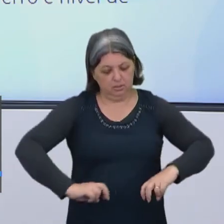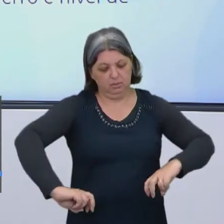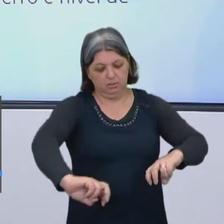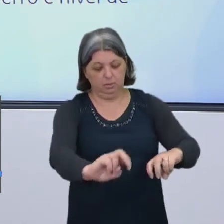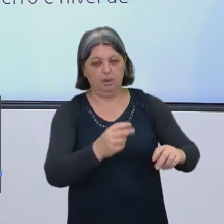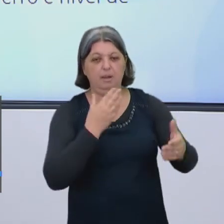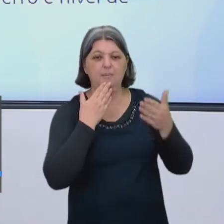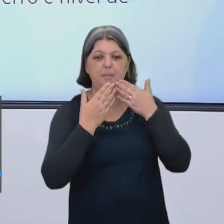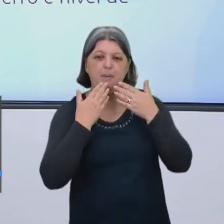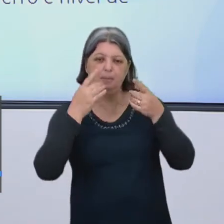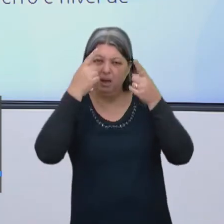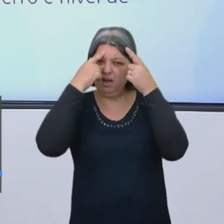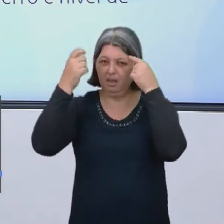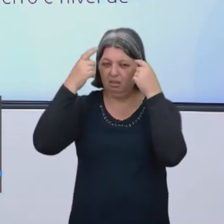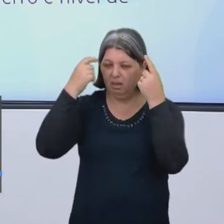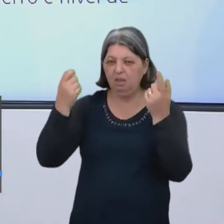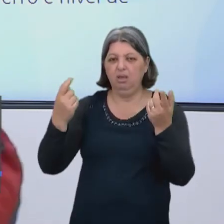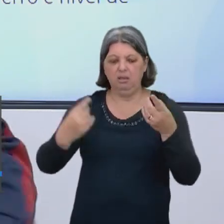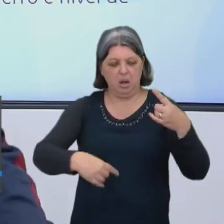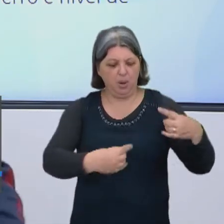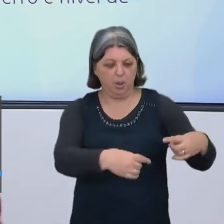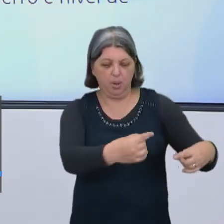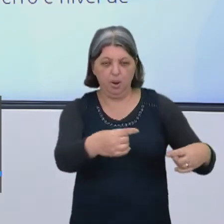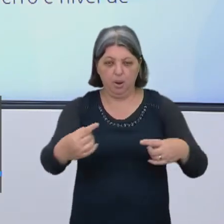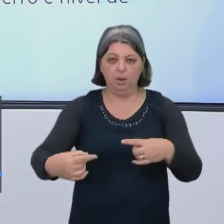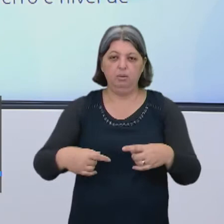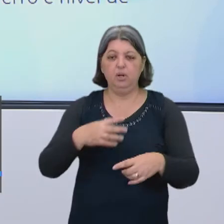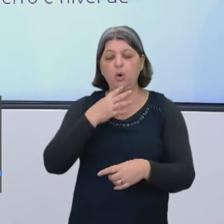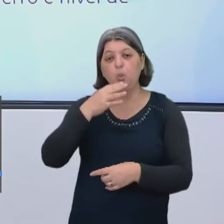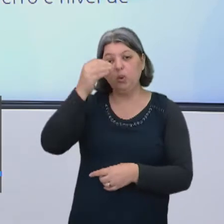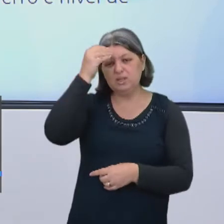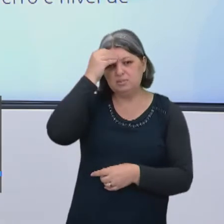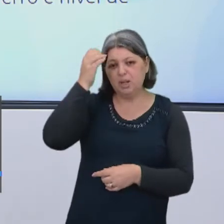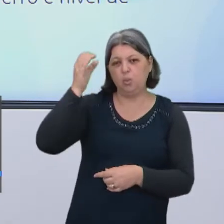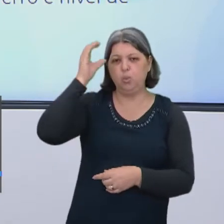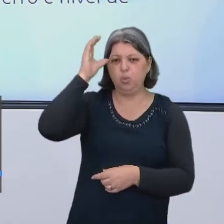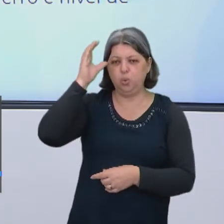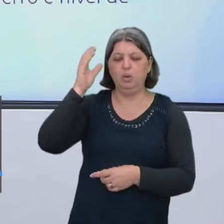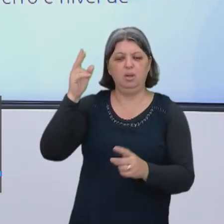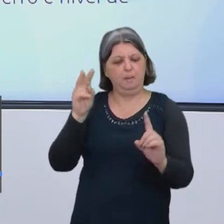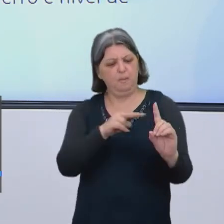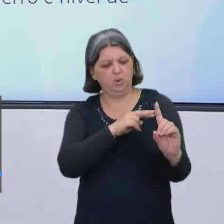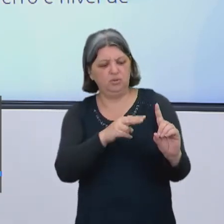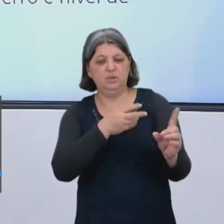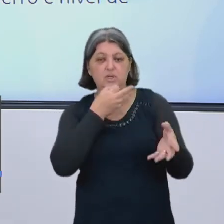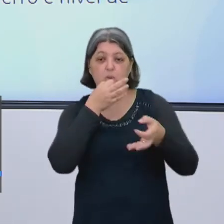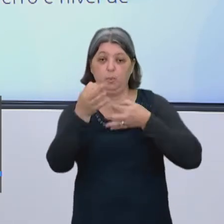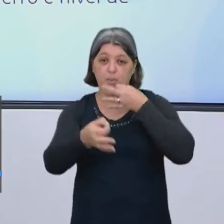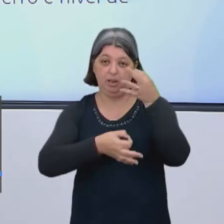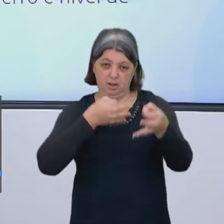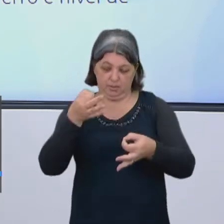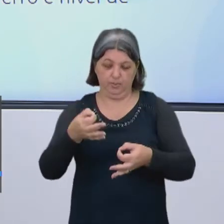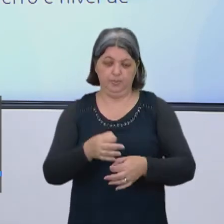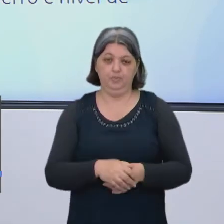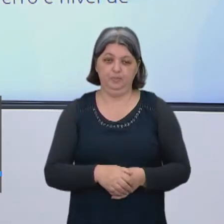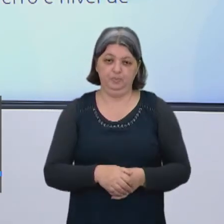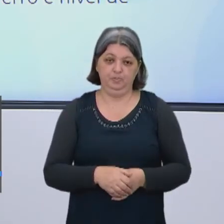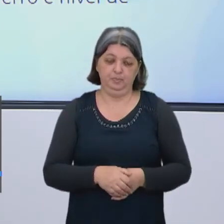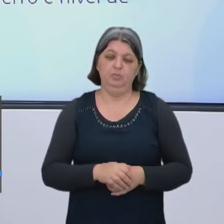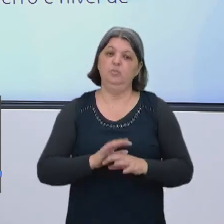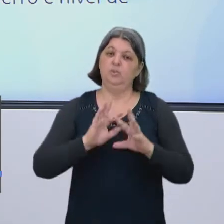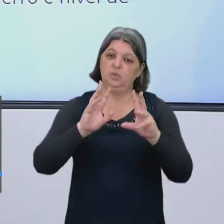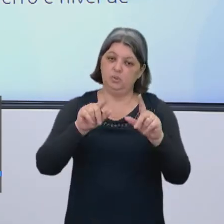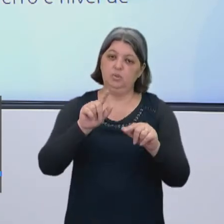troca ideia, né? Troca conhecimentos, né? Troca pontos de vista, opiniões. Então, tudo muito,